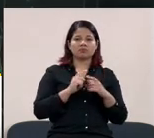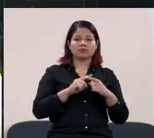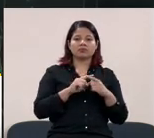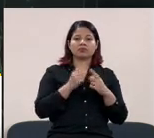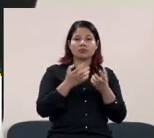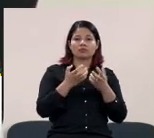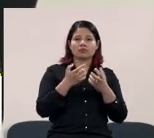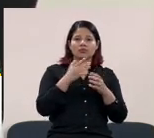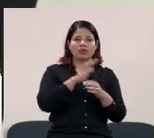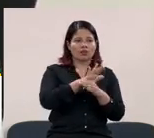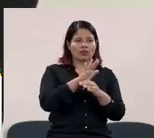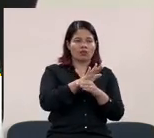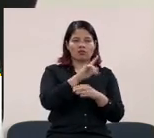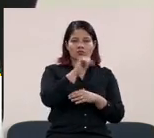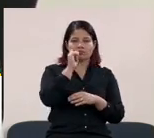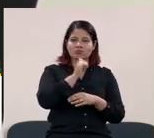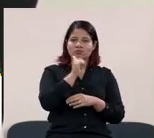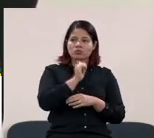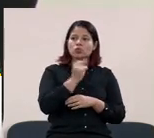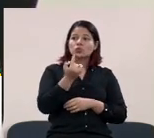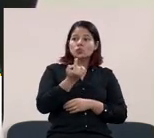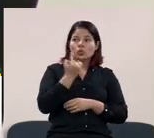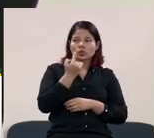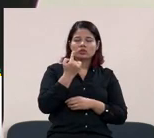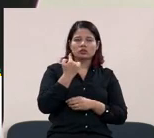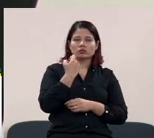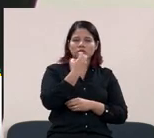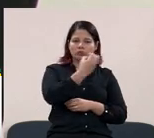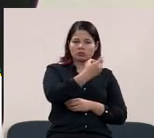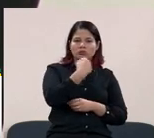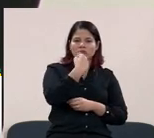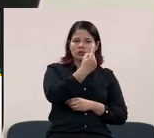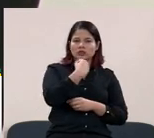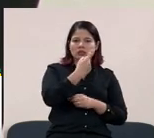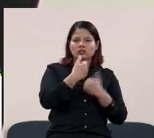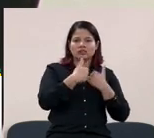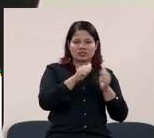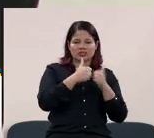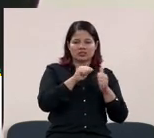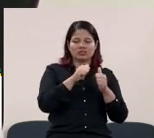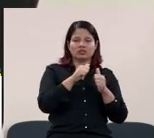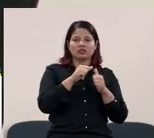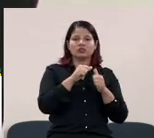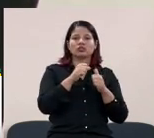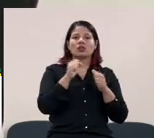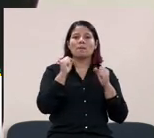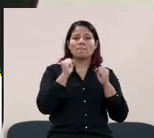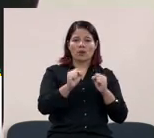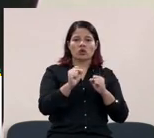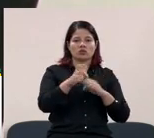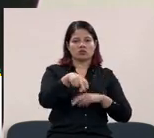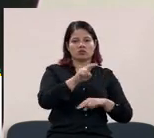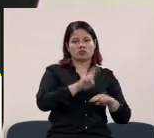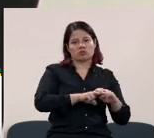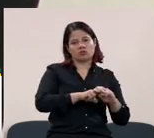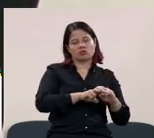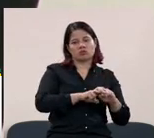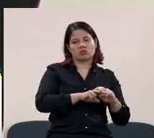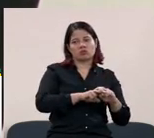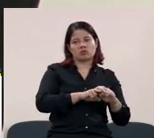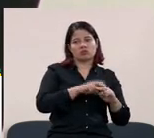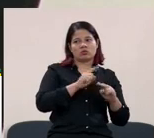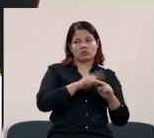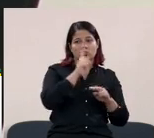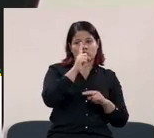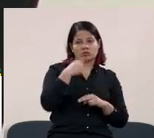assegura às mulheres que viajam desacompanhadas o direito de ter um lugar reservado.